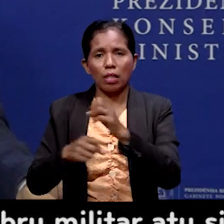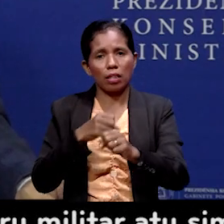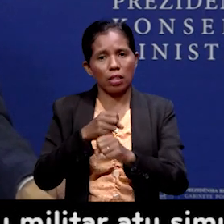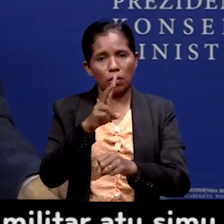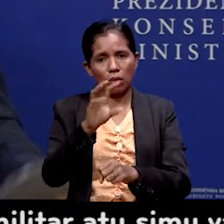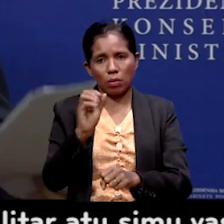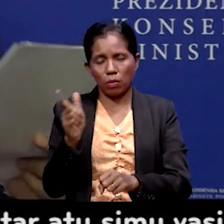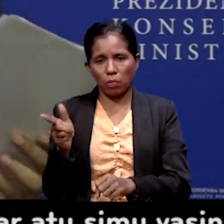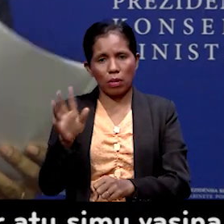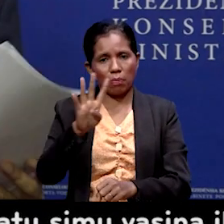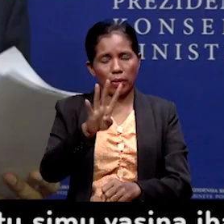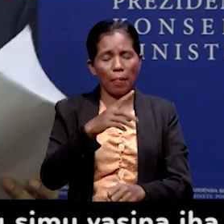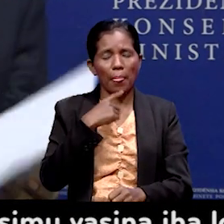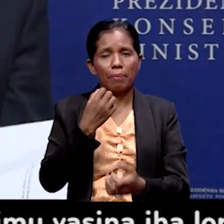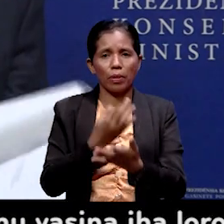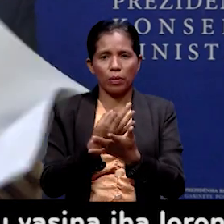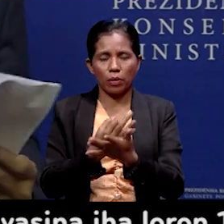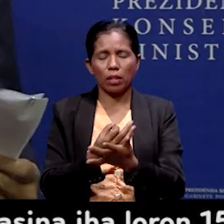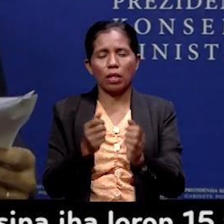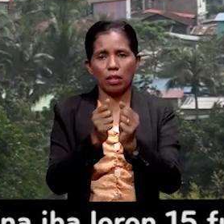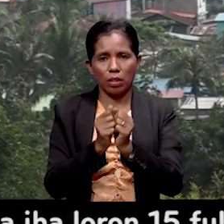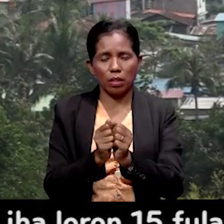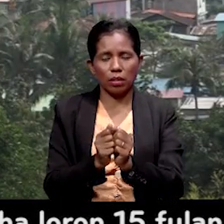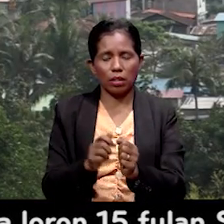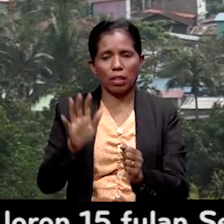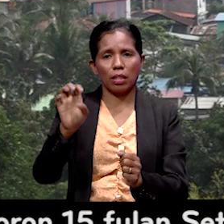2024. Orsamento ba Jogu CPLP ne ho montante tokon atus lima